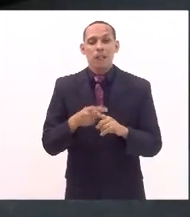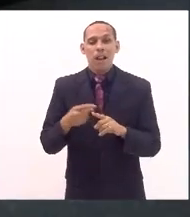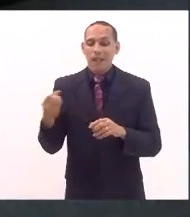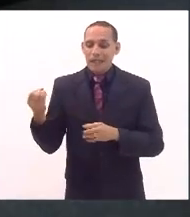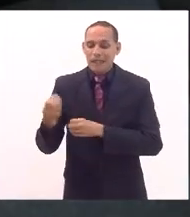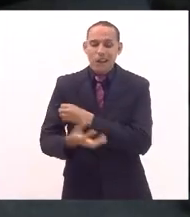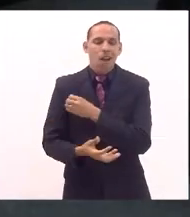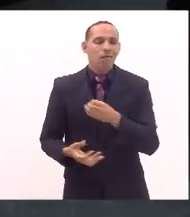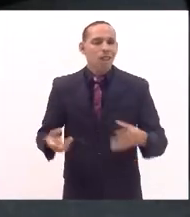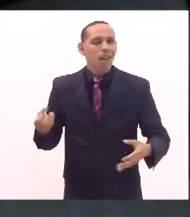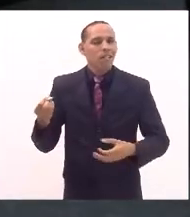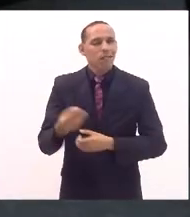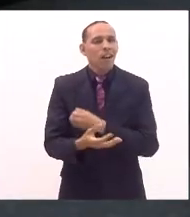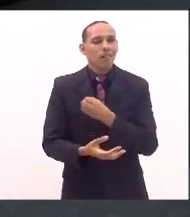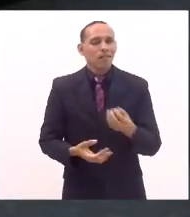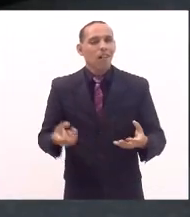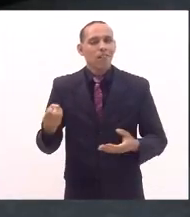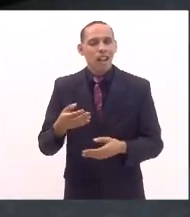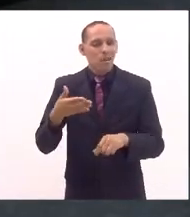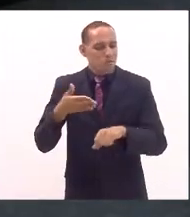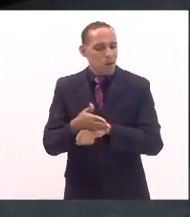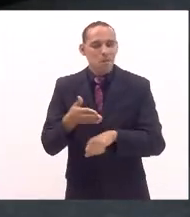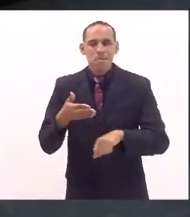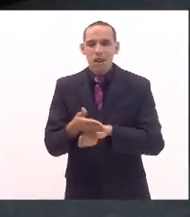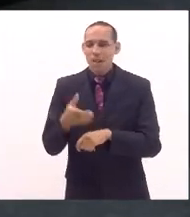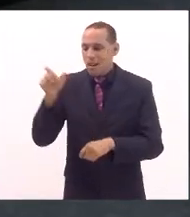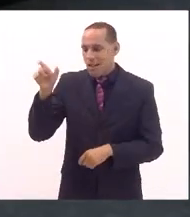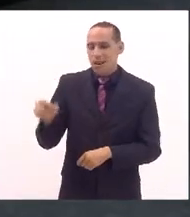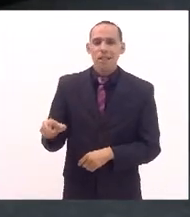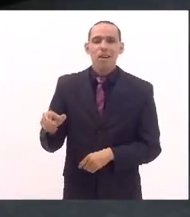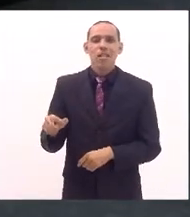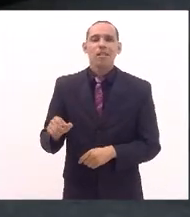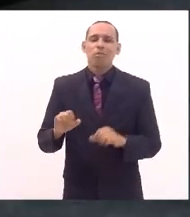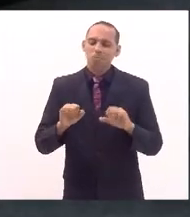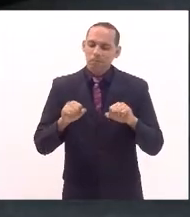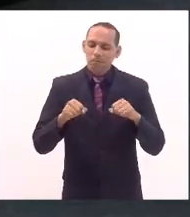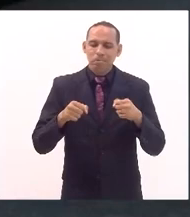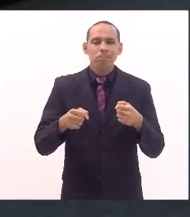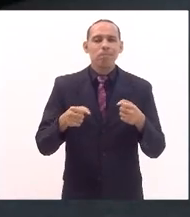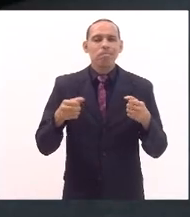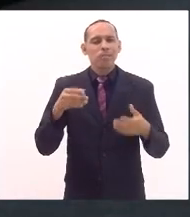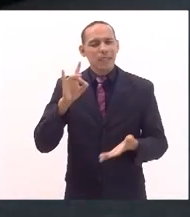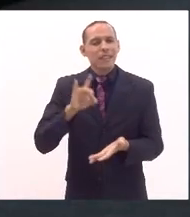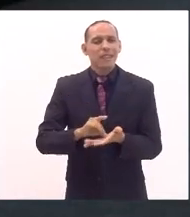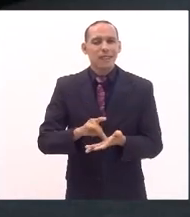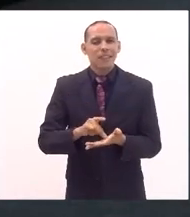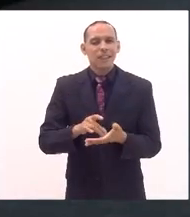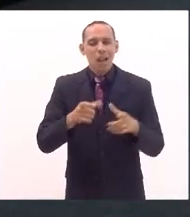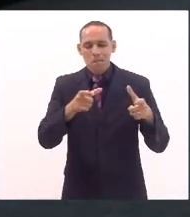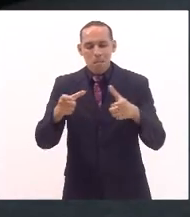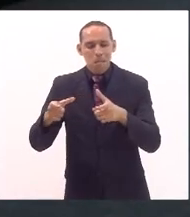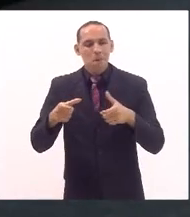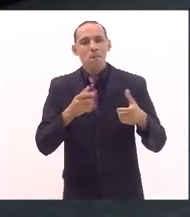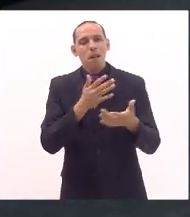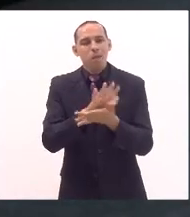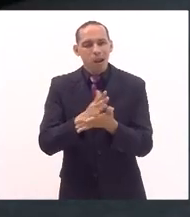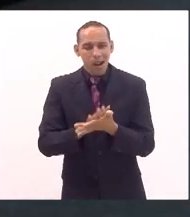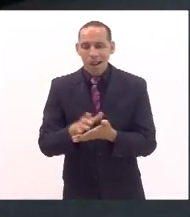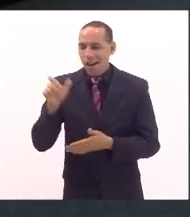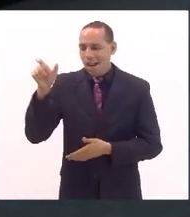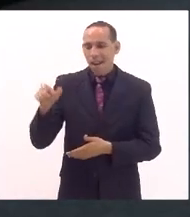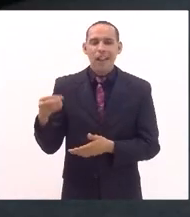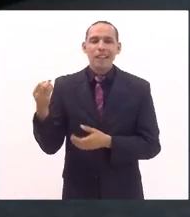trazer com a sua participação efetiva nas rodas de samba